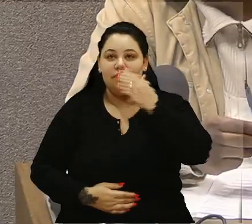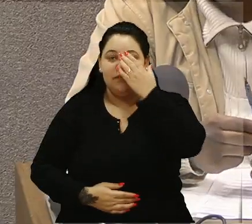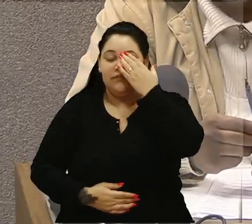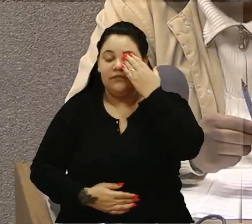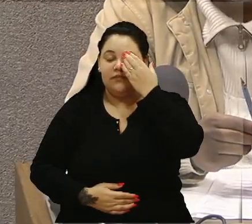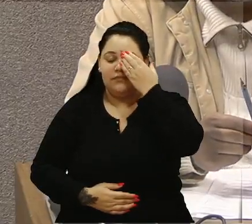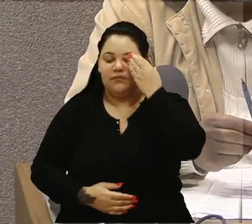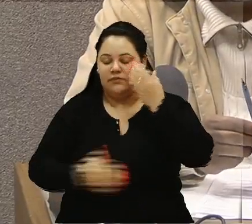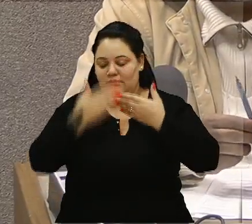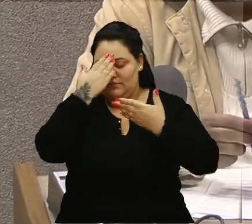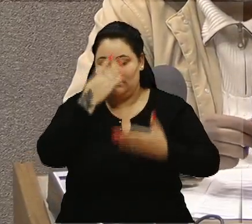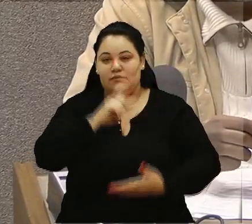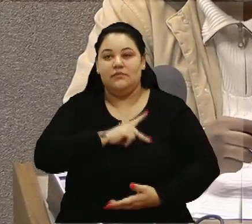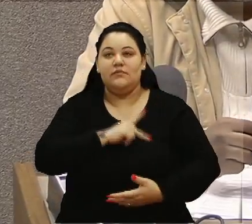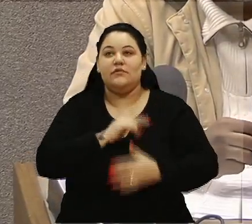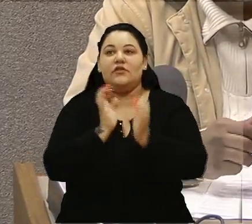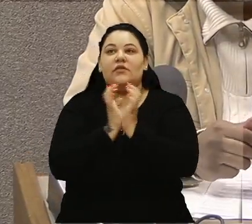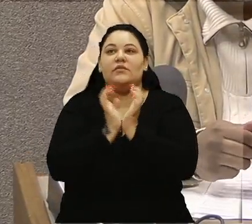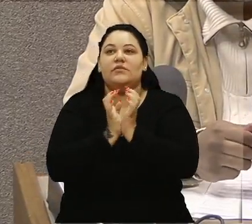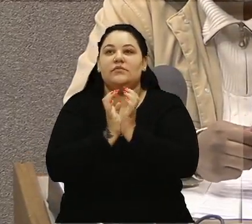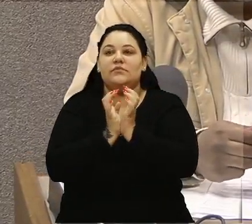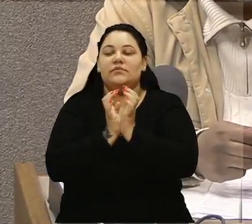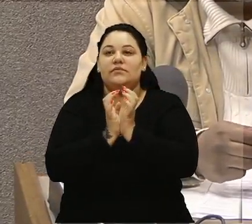Obrigado, presidente, colegas.